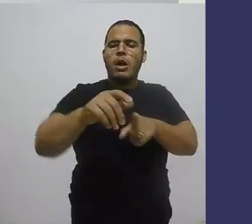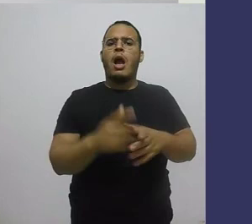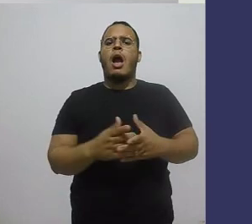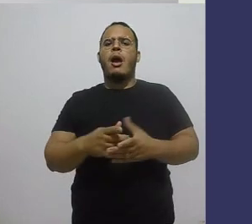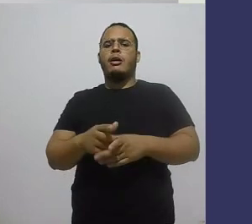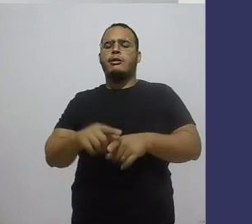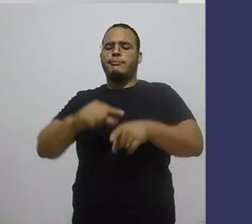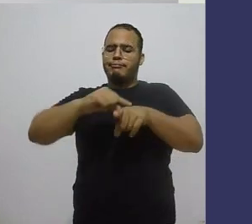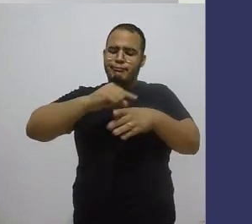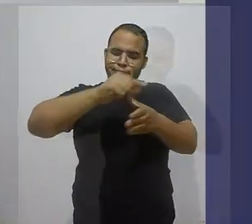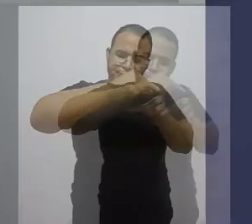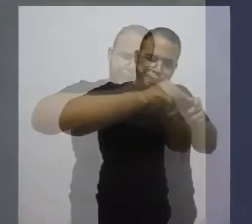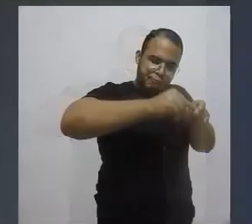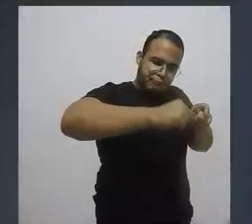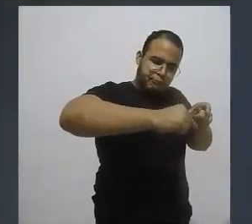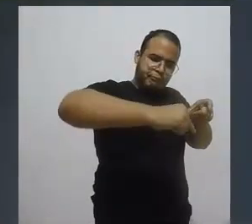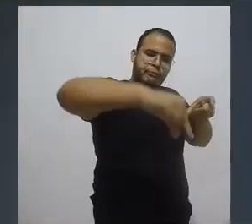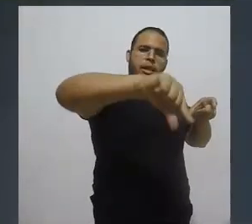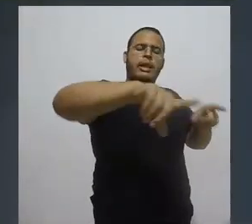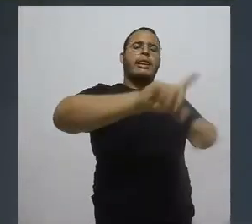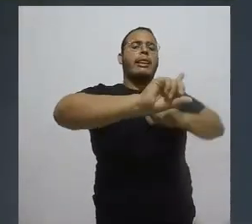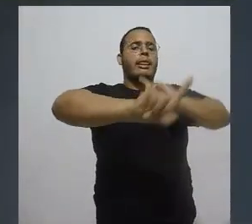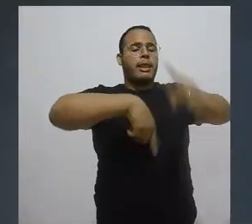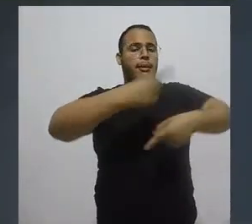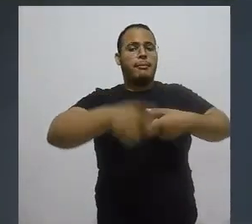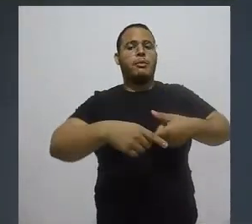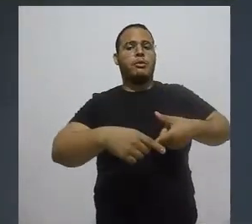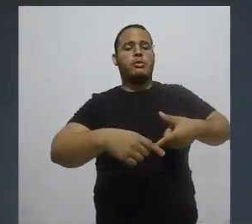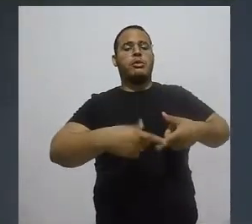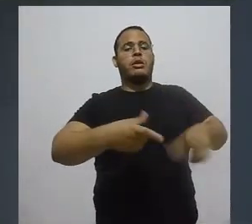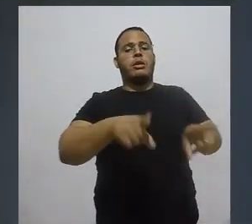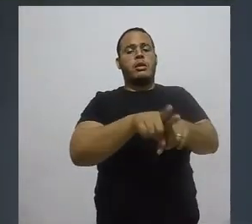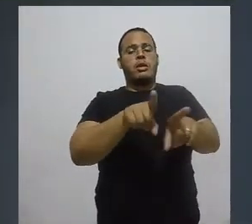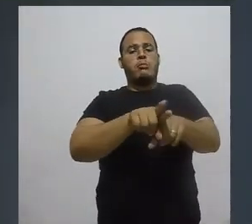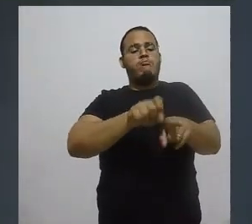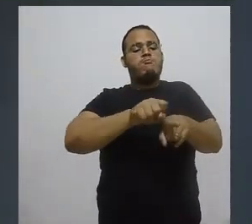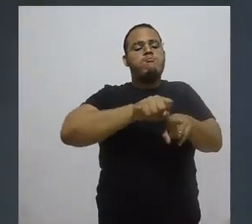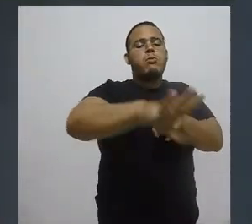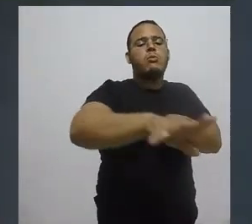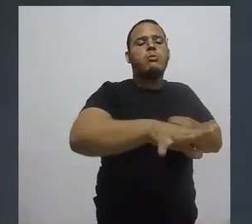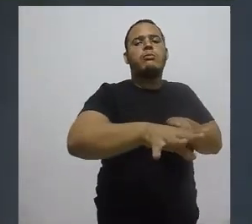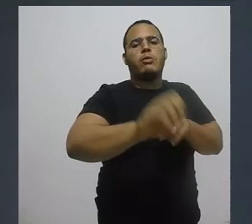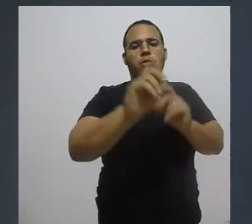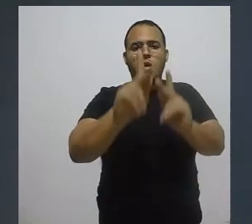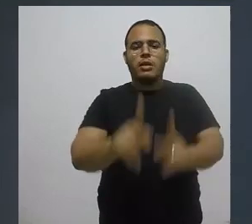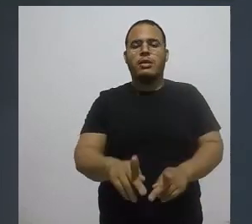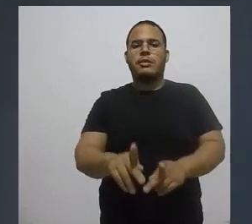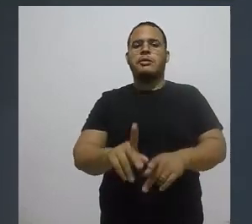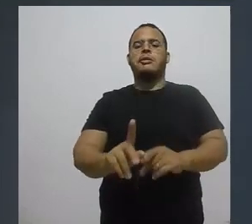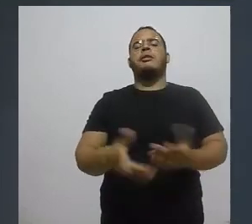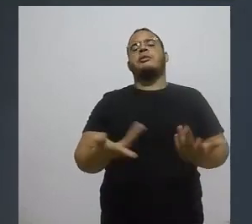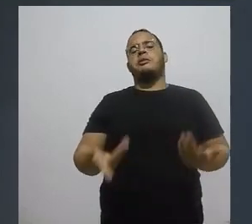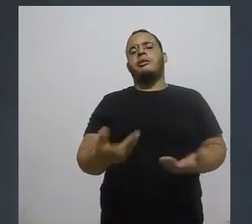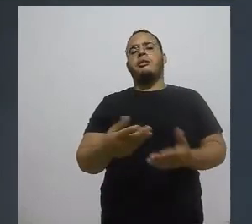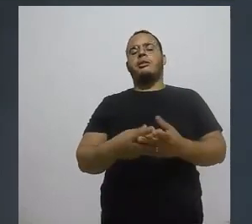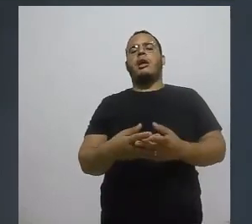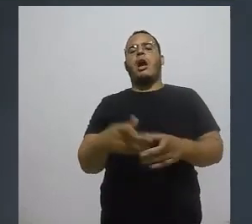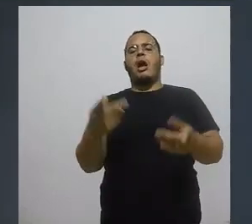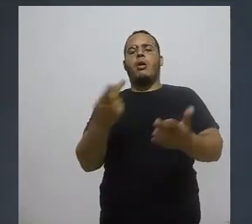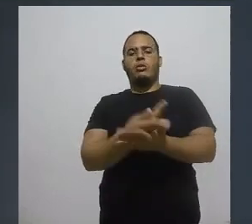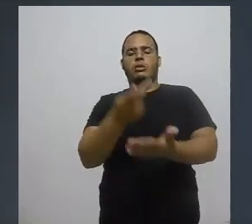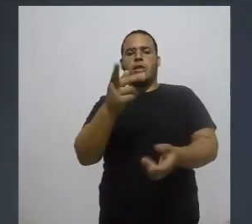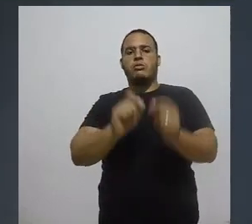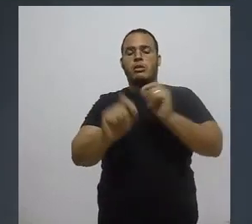passam pelos ductos deferentes e depois pelos ductos ejaculatórios, ok? Quando recebem aí as secreções, que